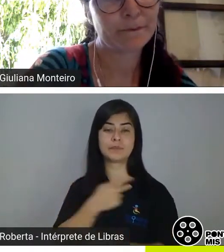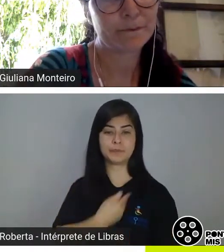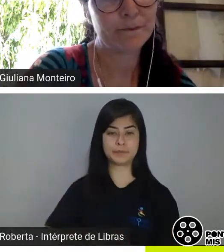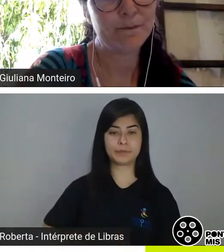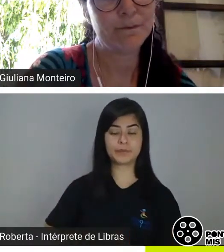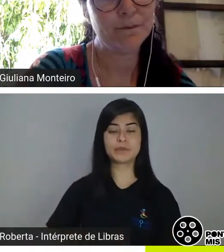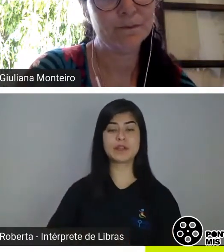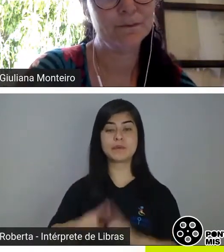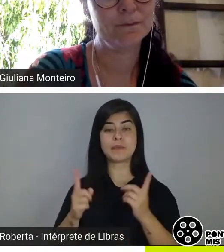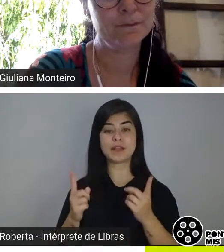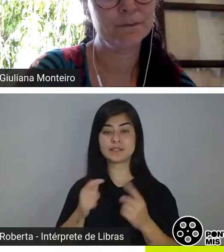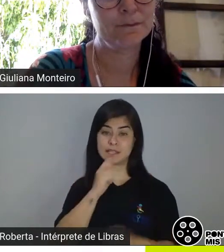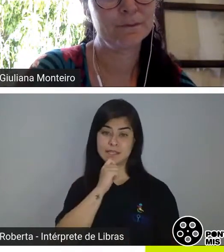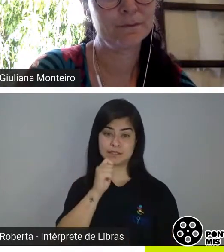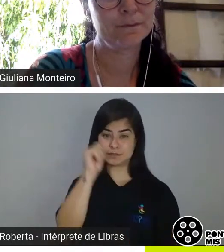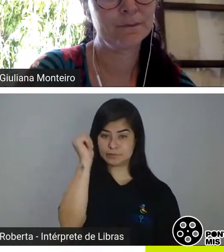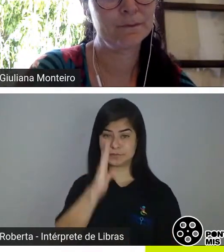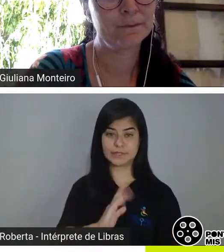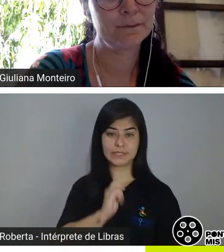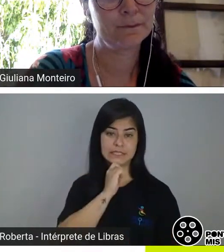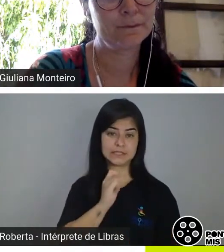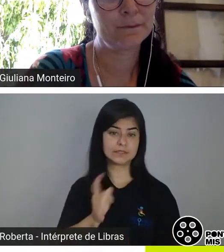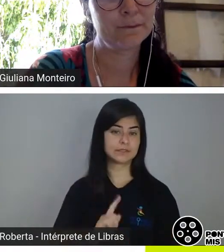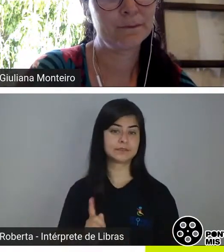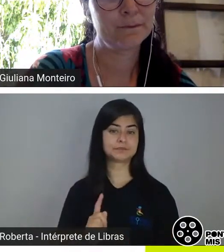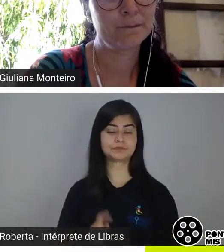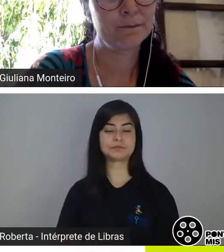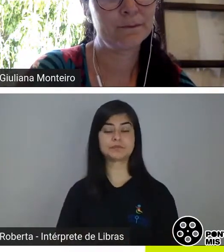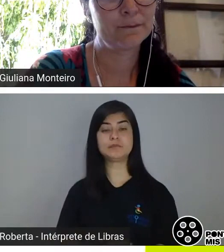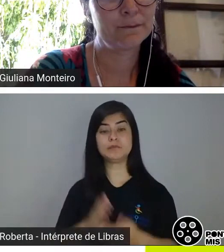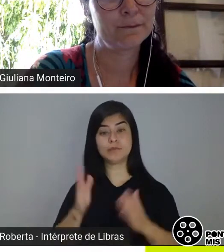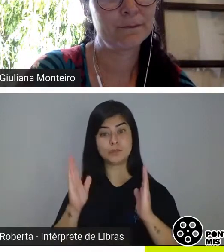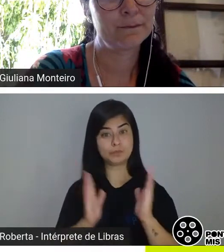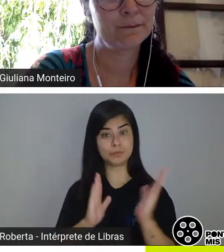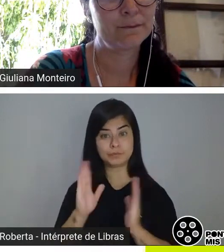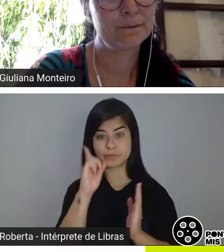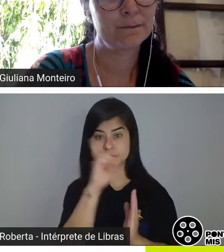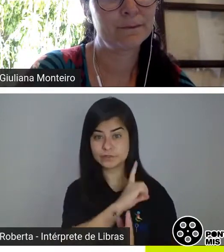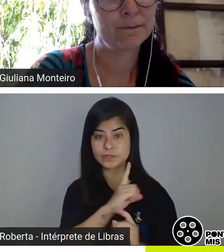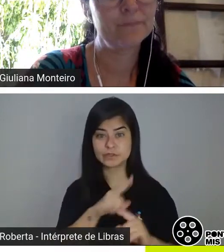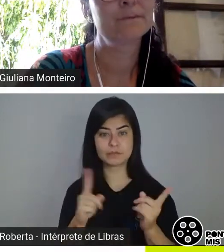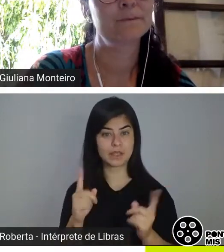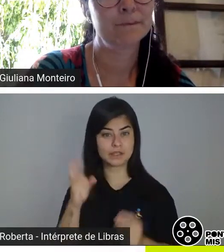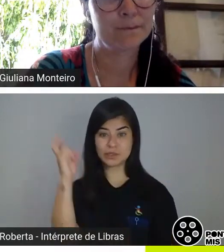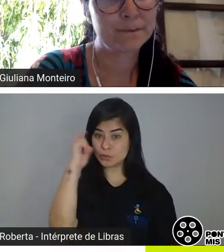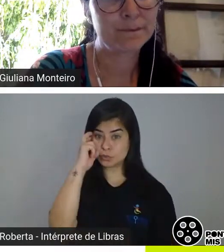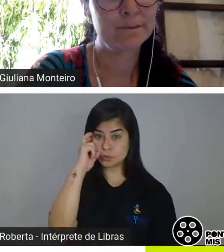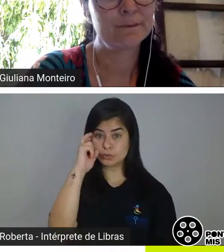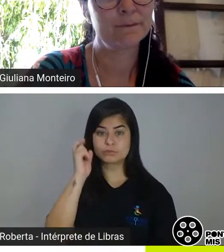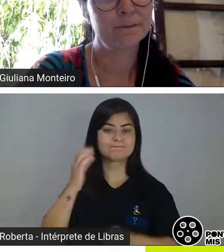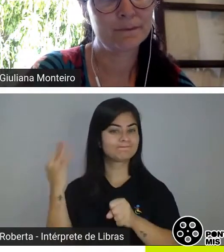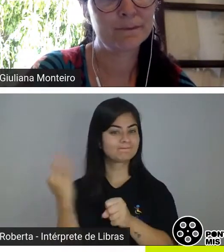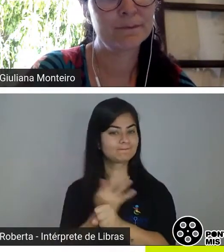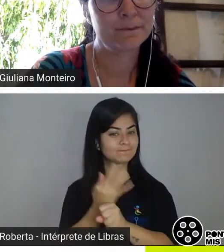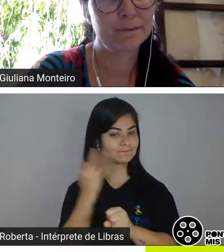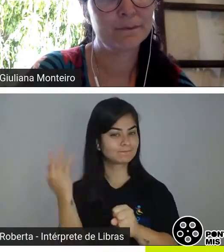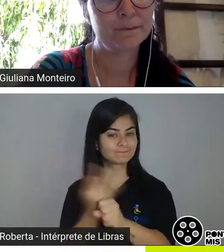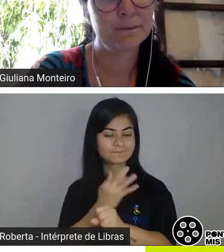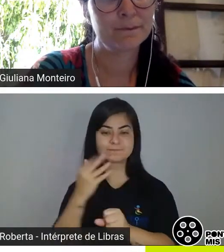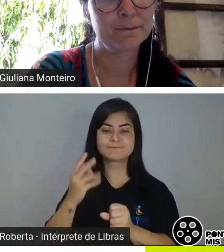Então, esse momento é um momento difícil, mas que a cultura vai resistir, sem dúvida, e já está